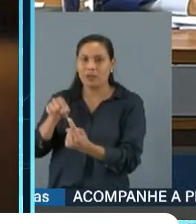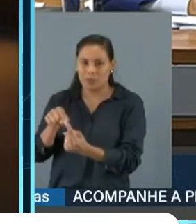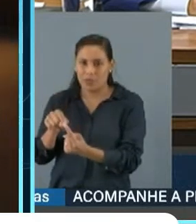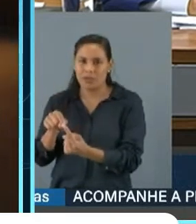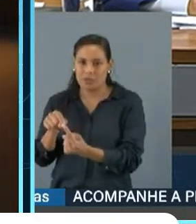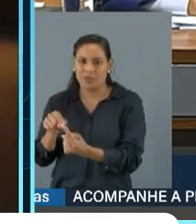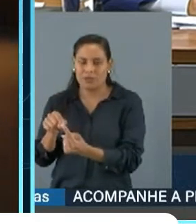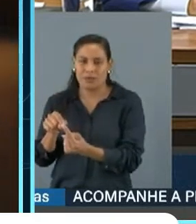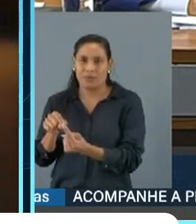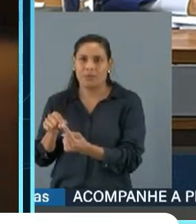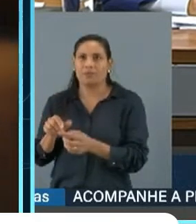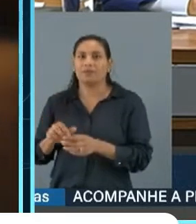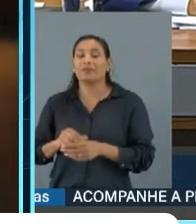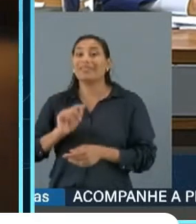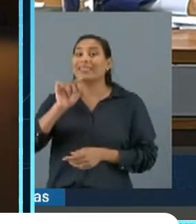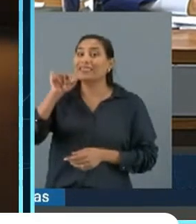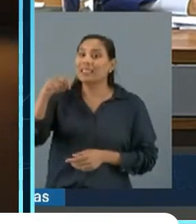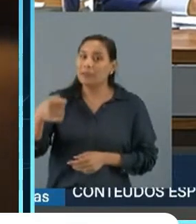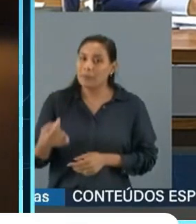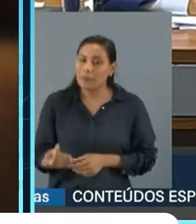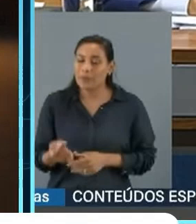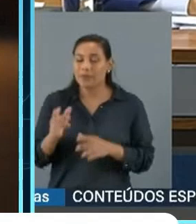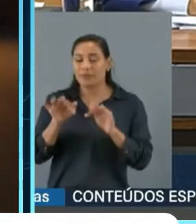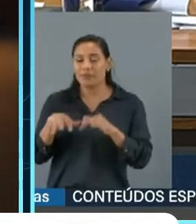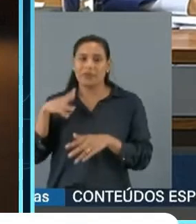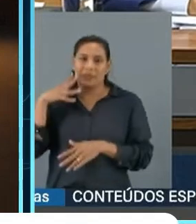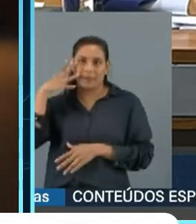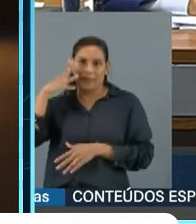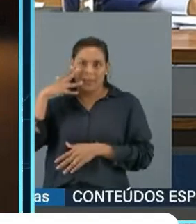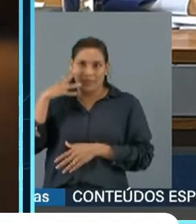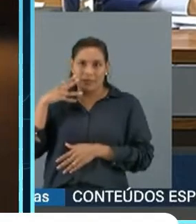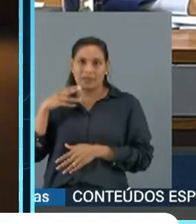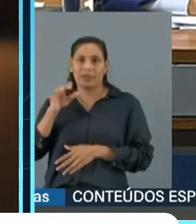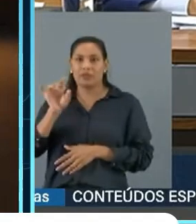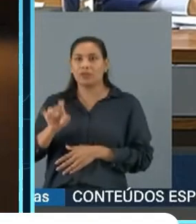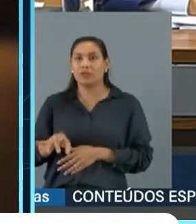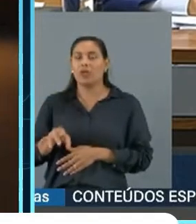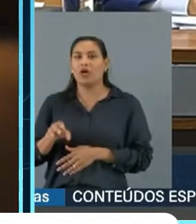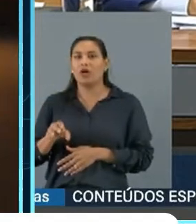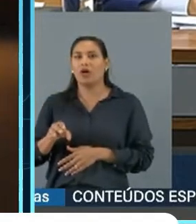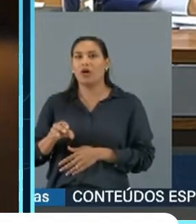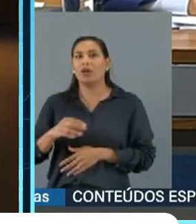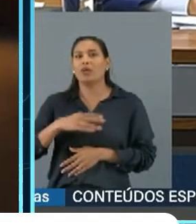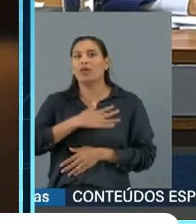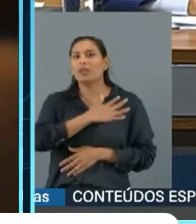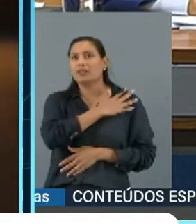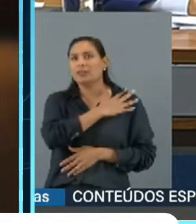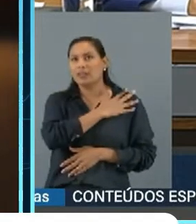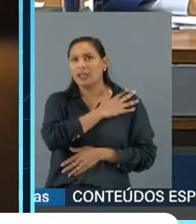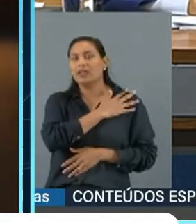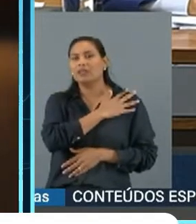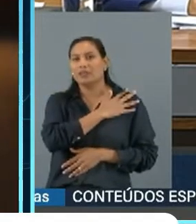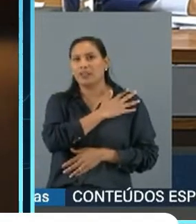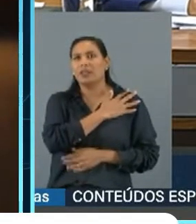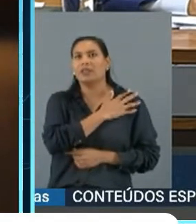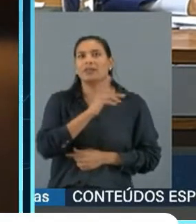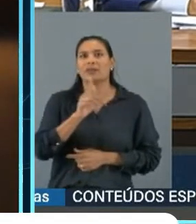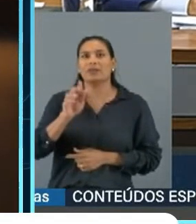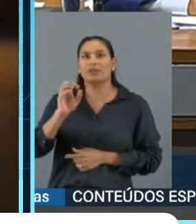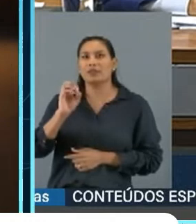de parlamentares, principalmente senadores, porque é aqui que deveríamos cumprir a Constituição do